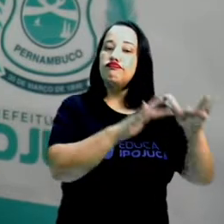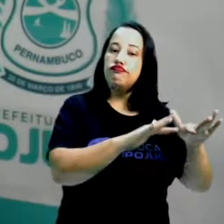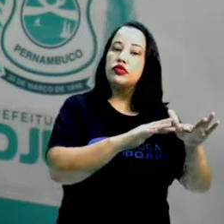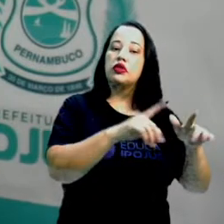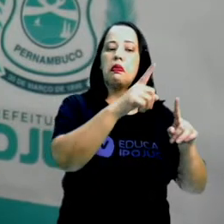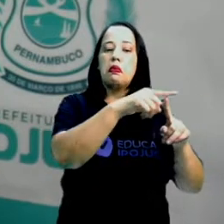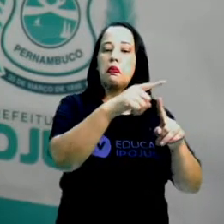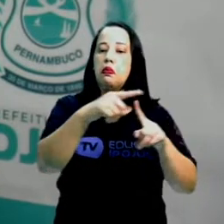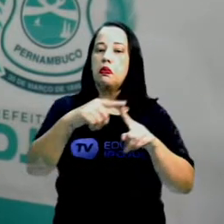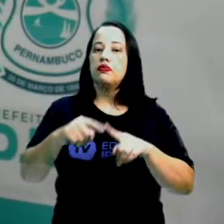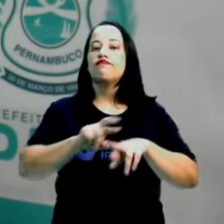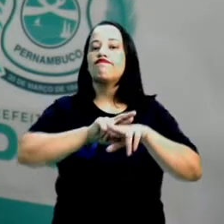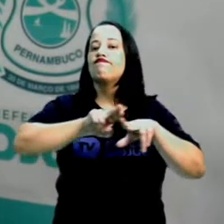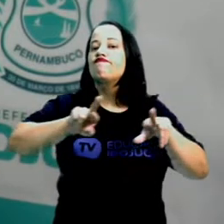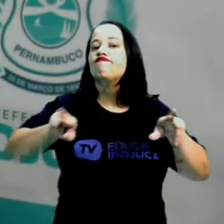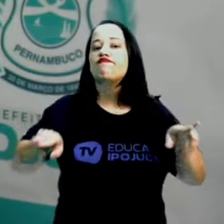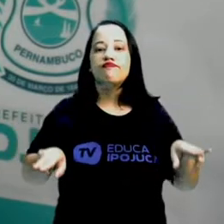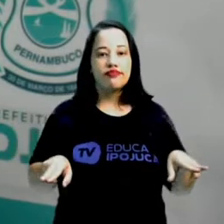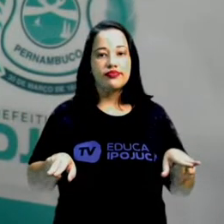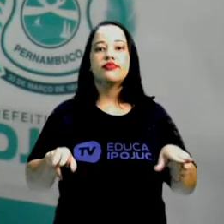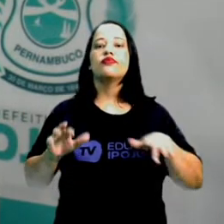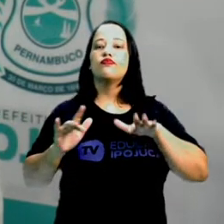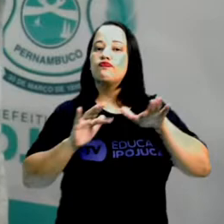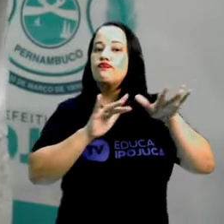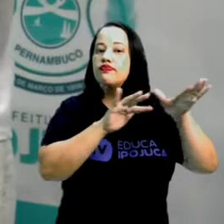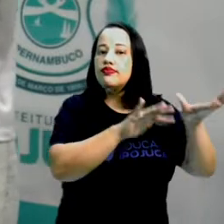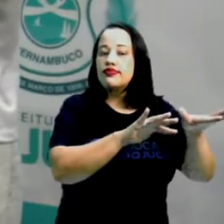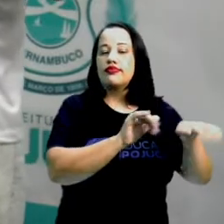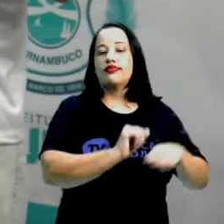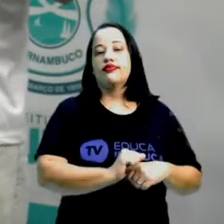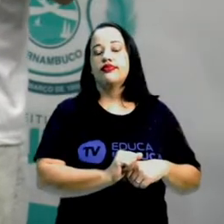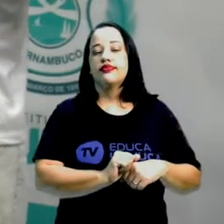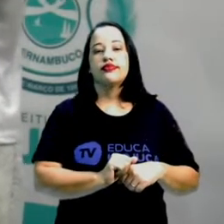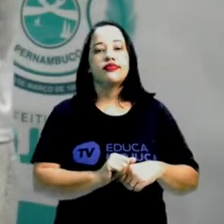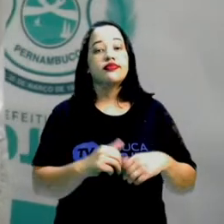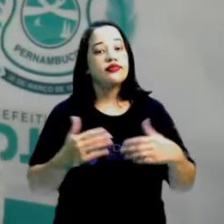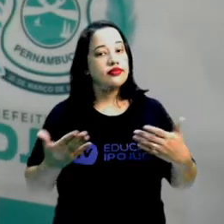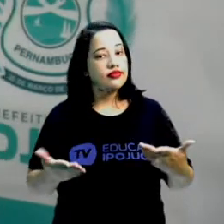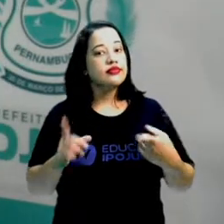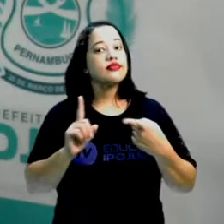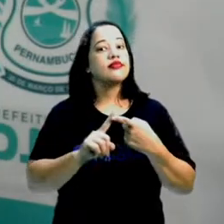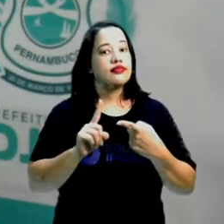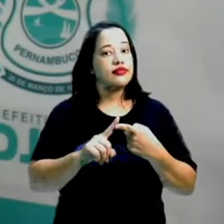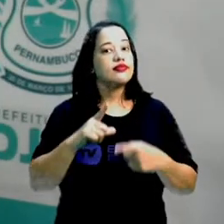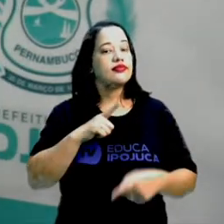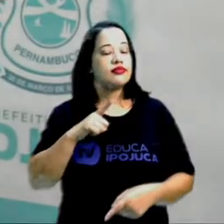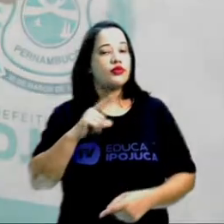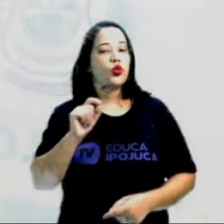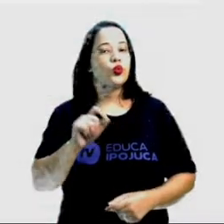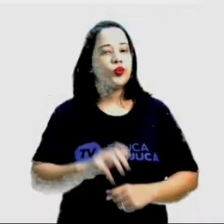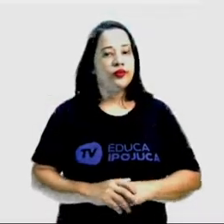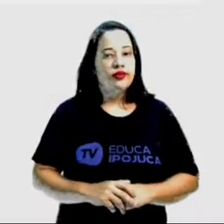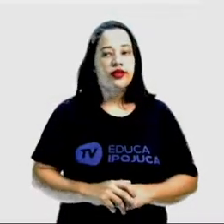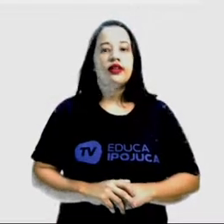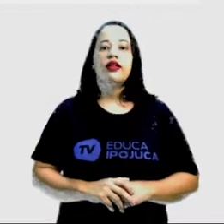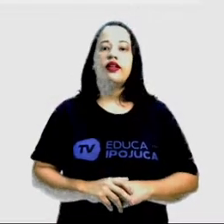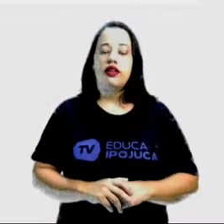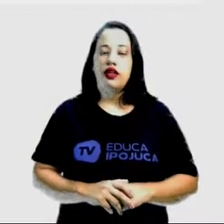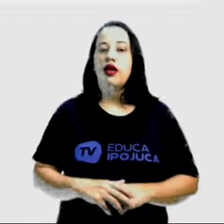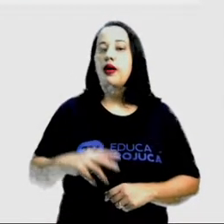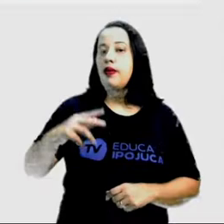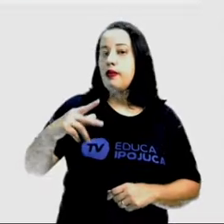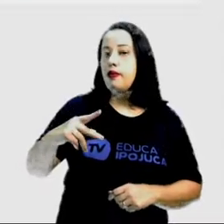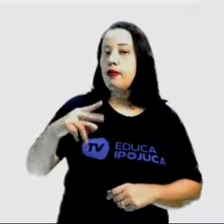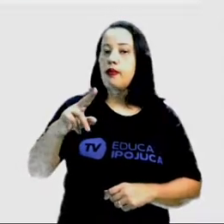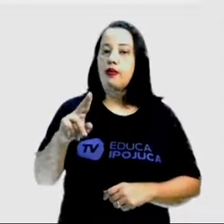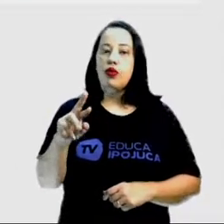as colônias da América do Norte, beleza? Além disso, você vai ter também os puritanos,